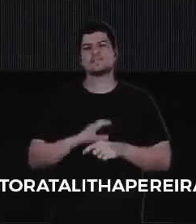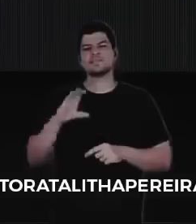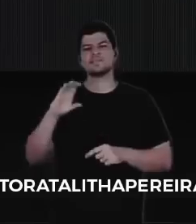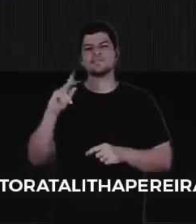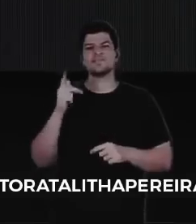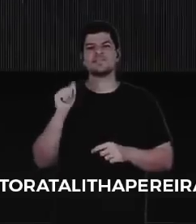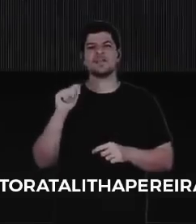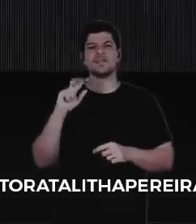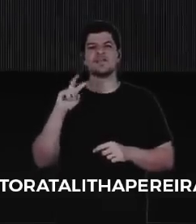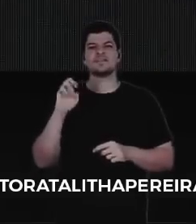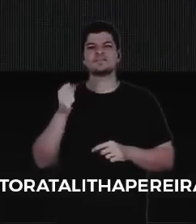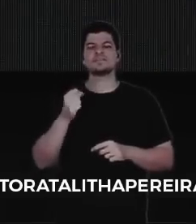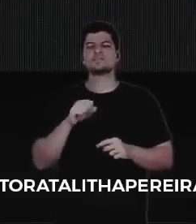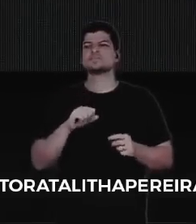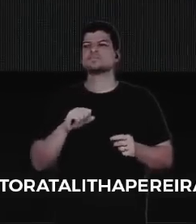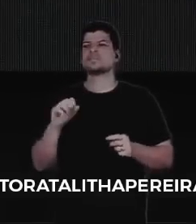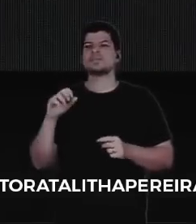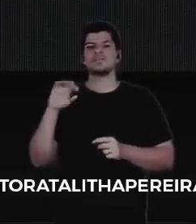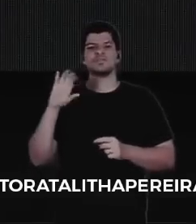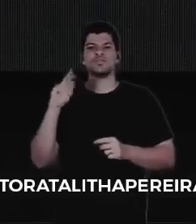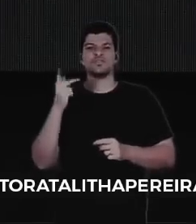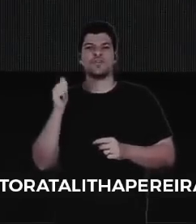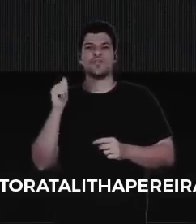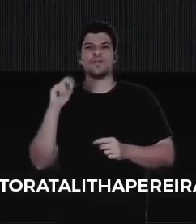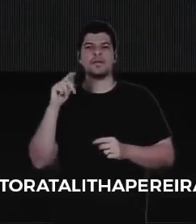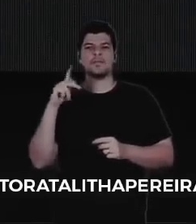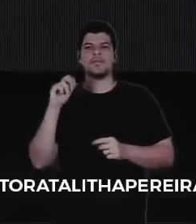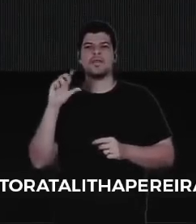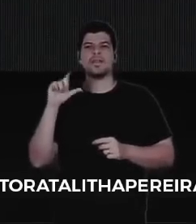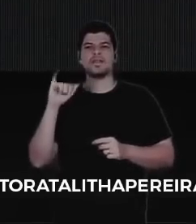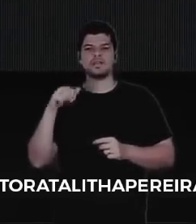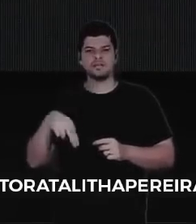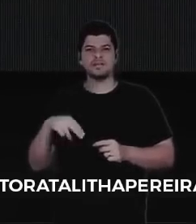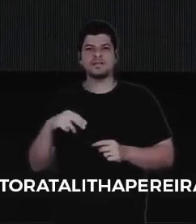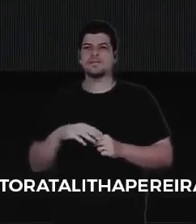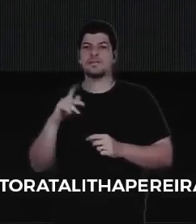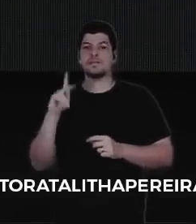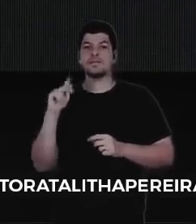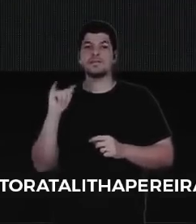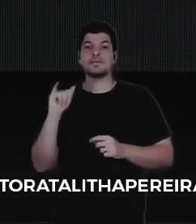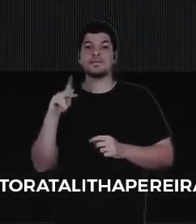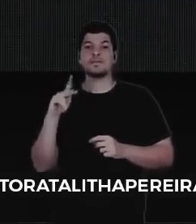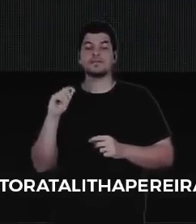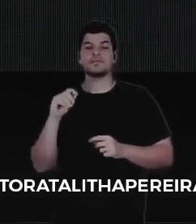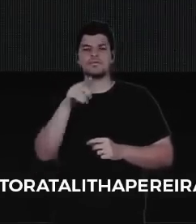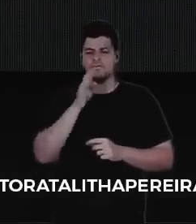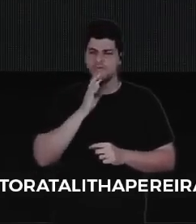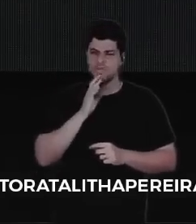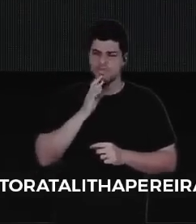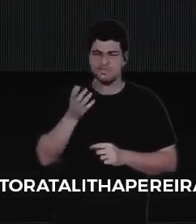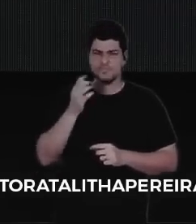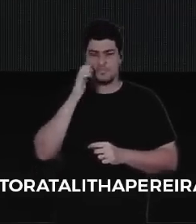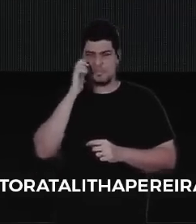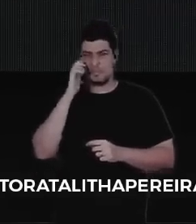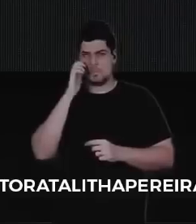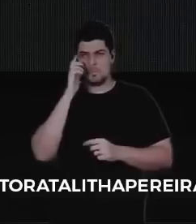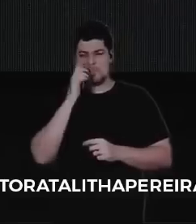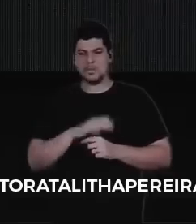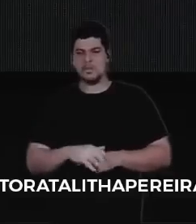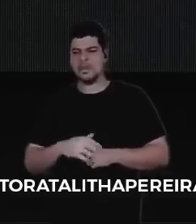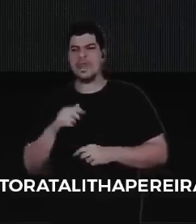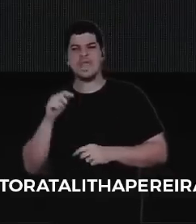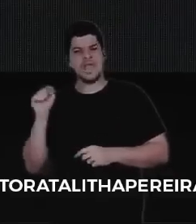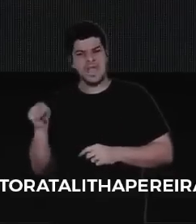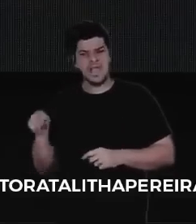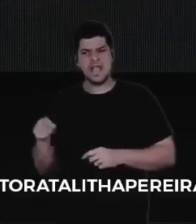Chaves, Chapolin, Kiko, Dona Florinda. Conhece? É. Isso. não era Chaves que